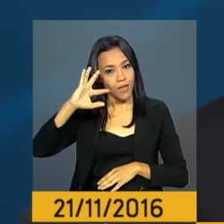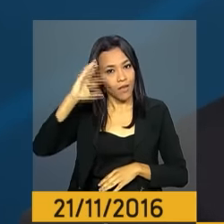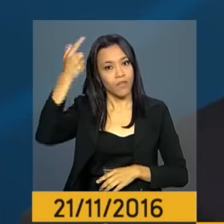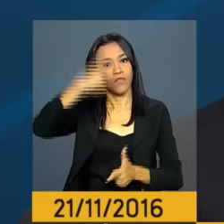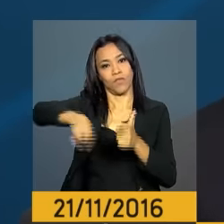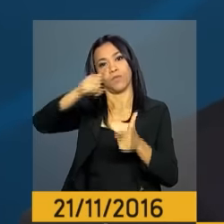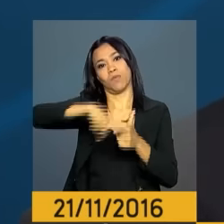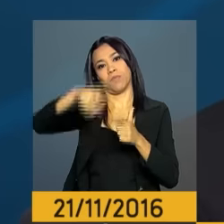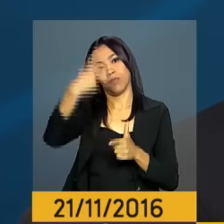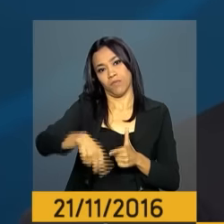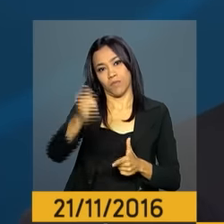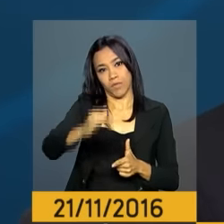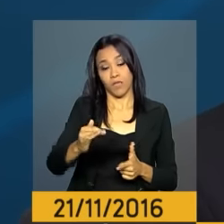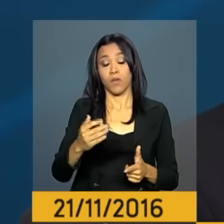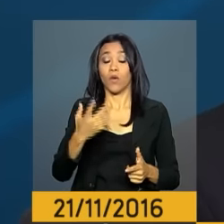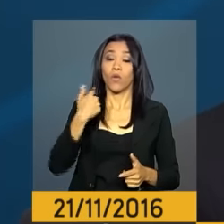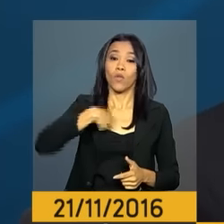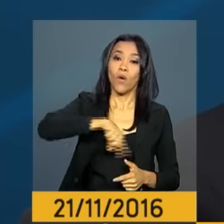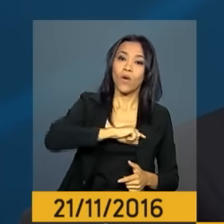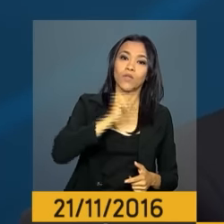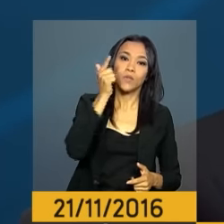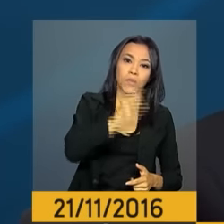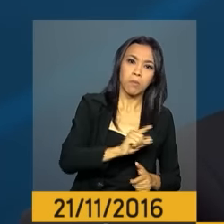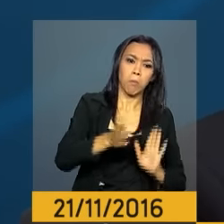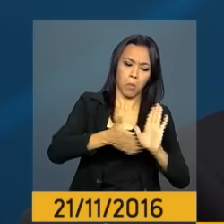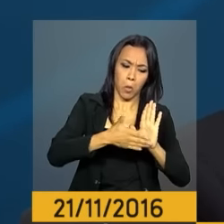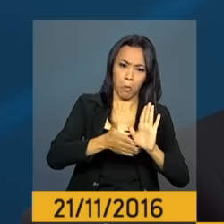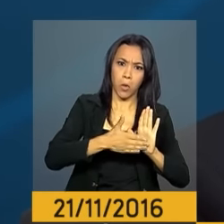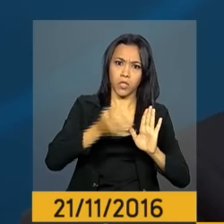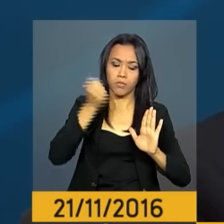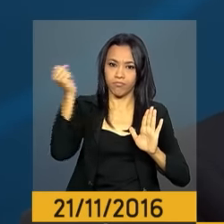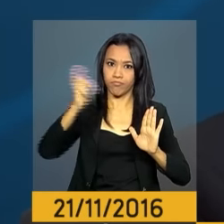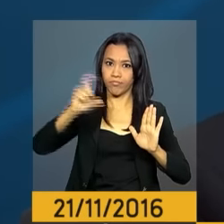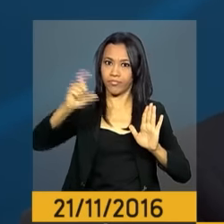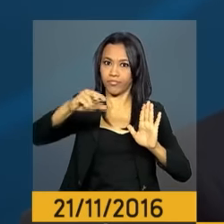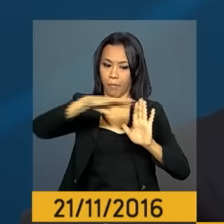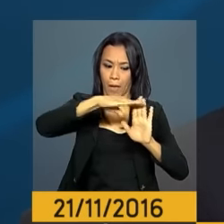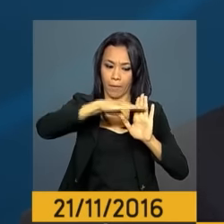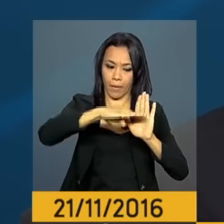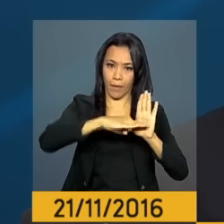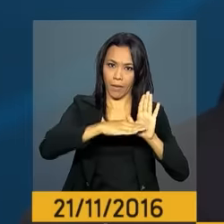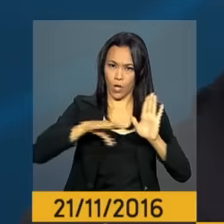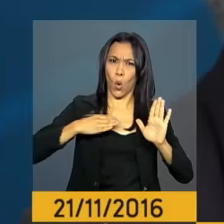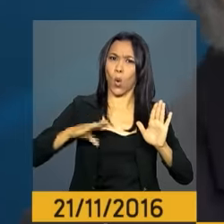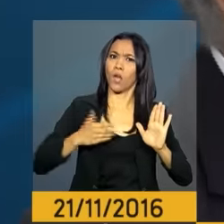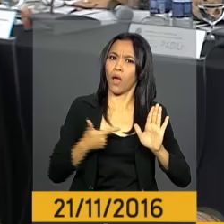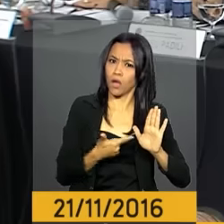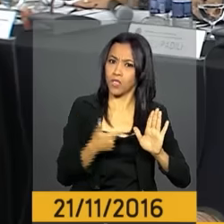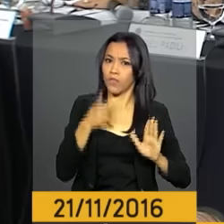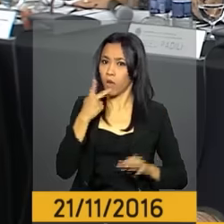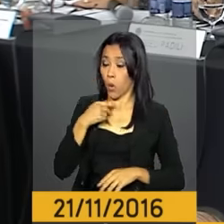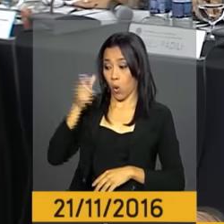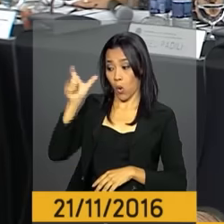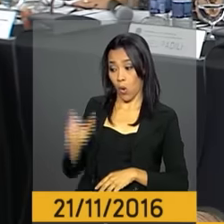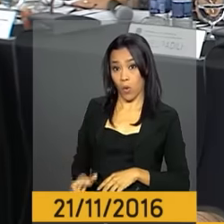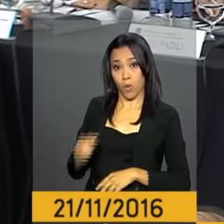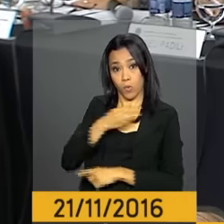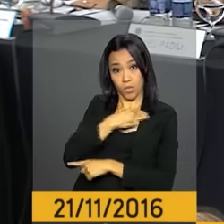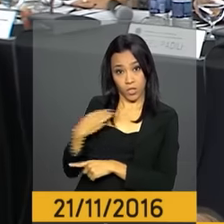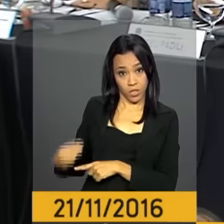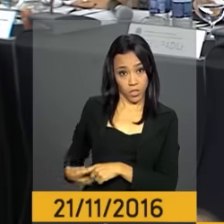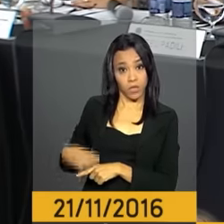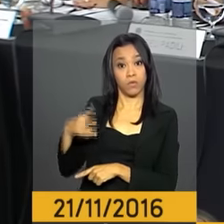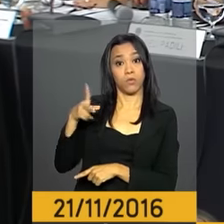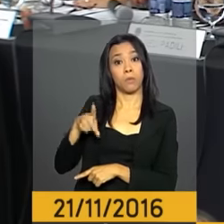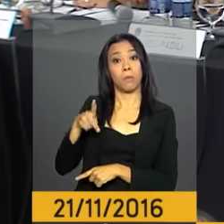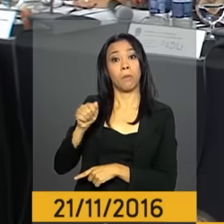apresentamos propostas críveis e corajosas. Muita gente até diz, olha, o Meirelles e o Padilha, o presidente não, mas o